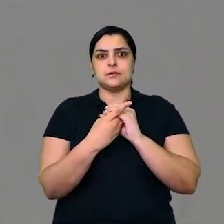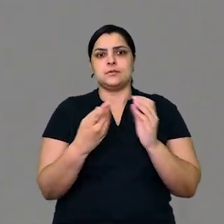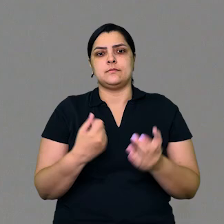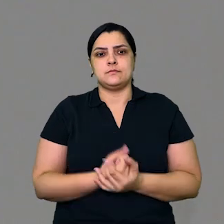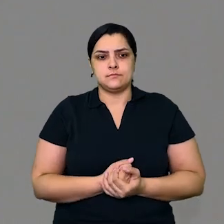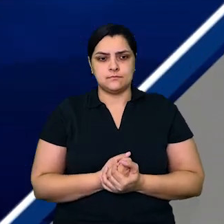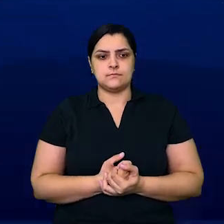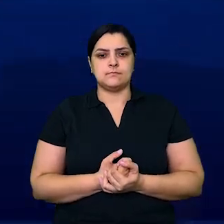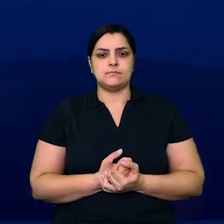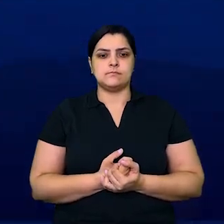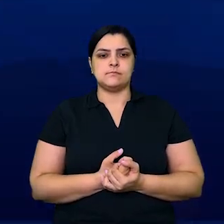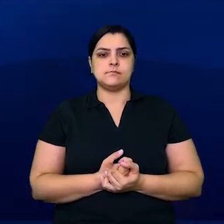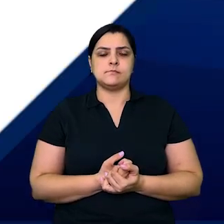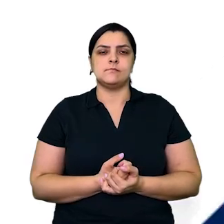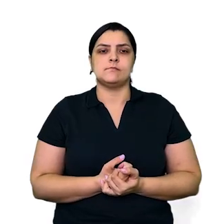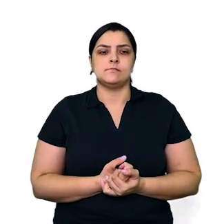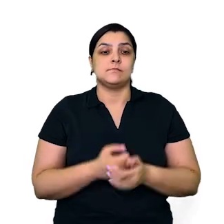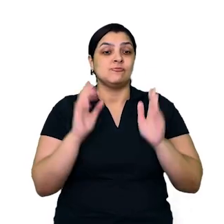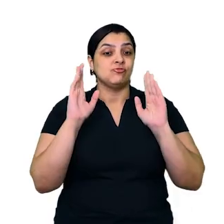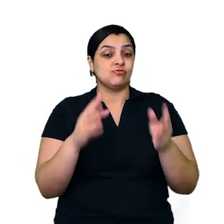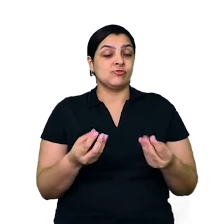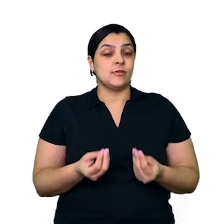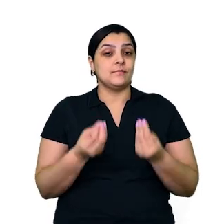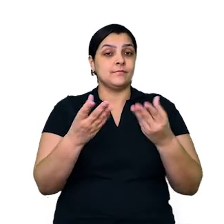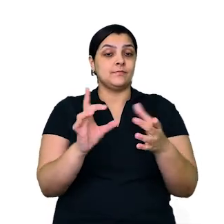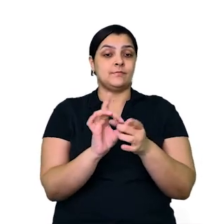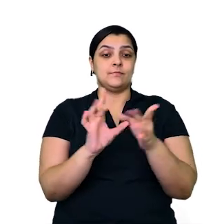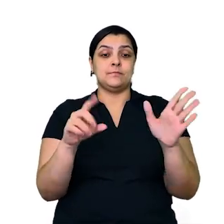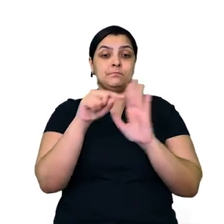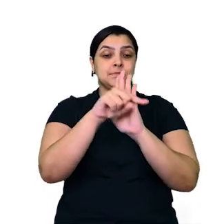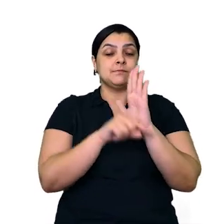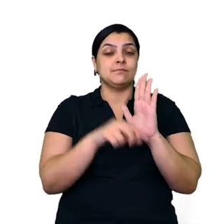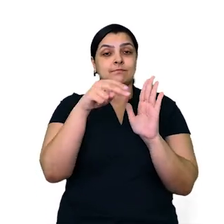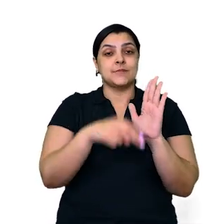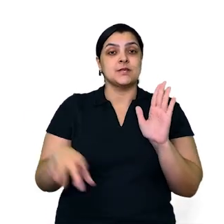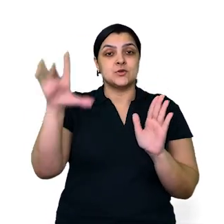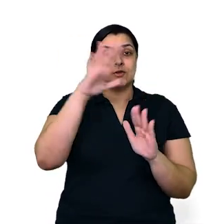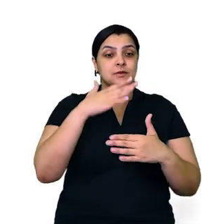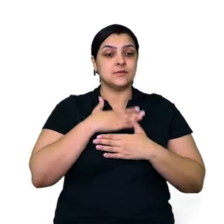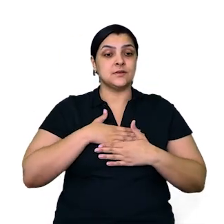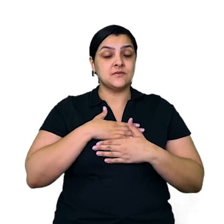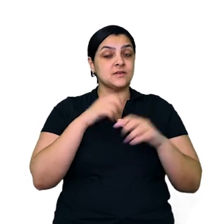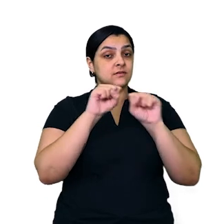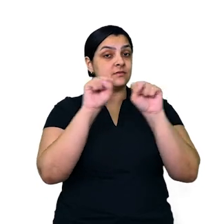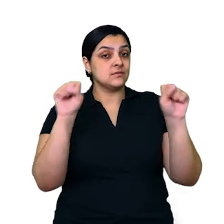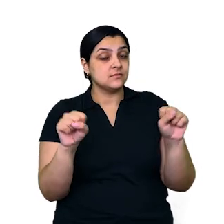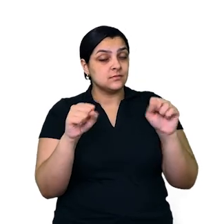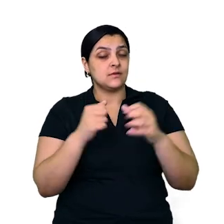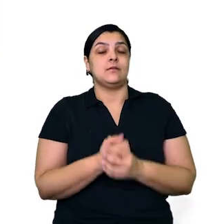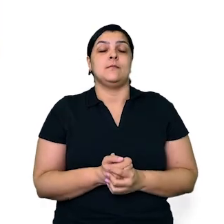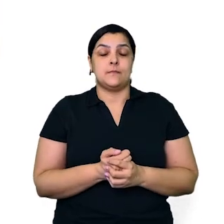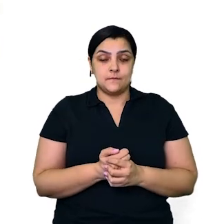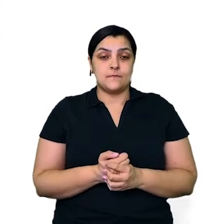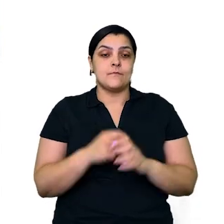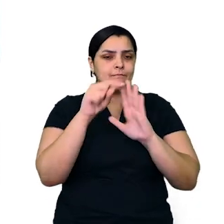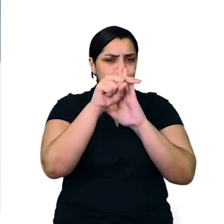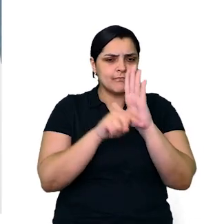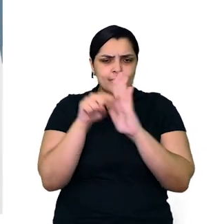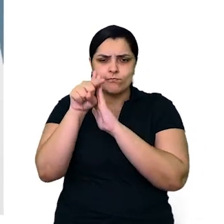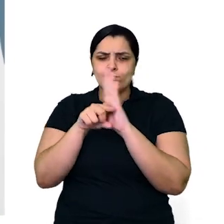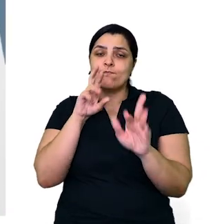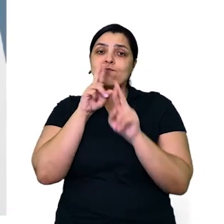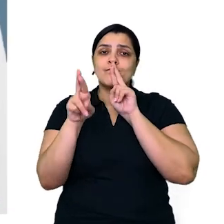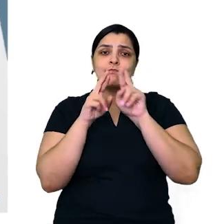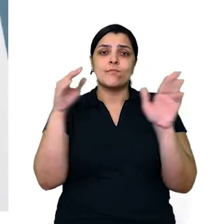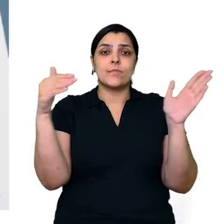depósitos. Já está disponível a Pesquisa Nacional de Satisfação com Sistemas. O levantamento pode ser